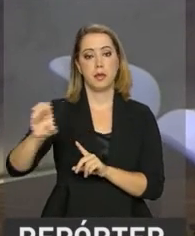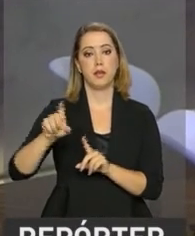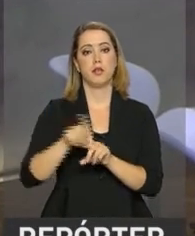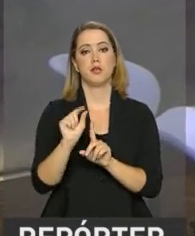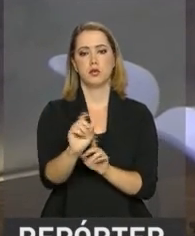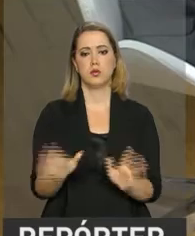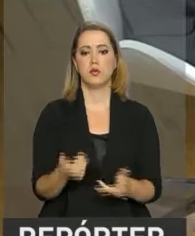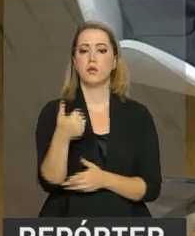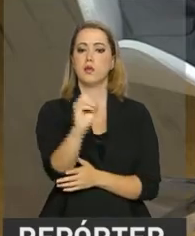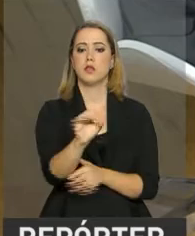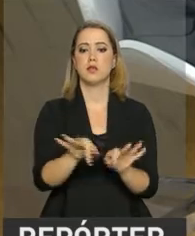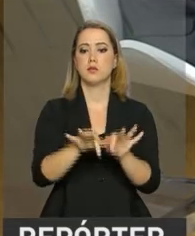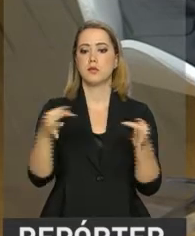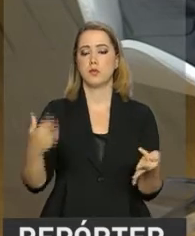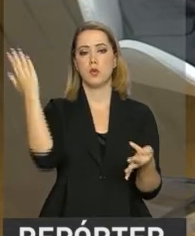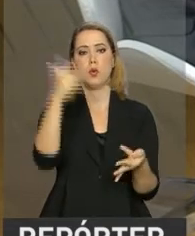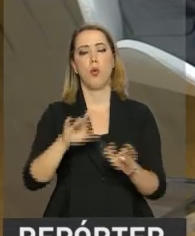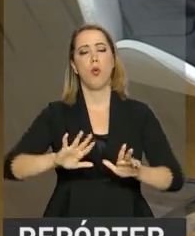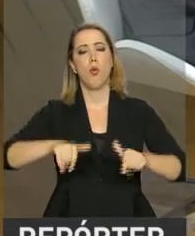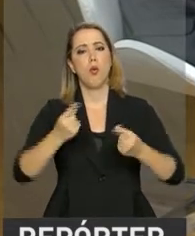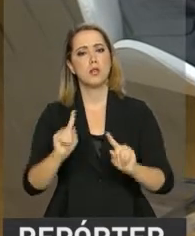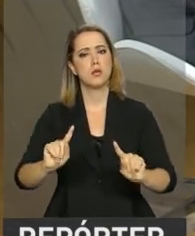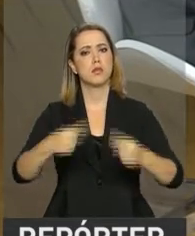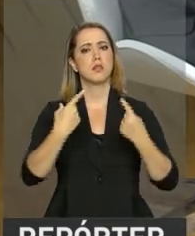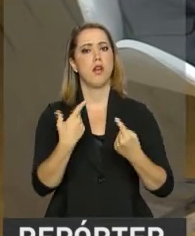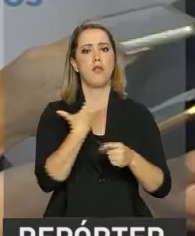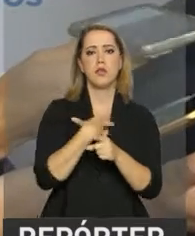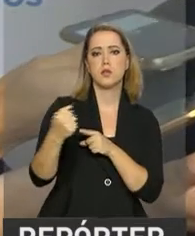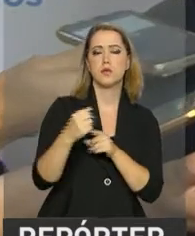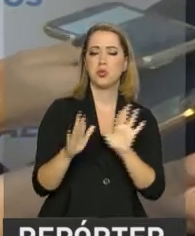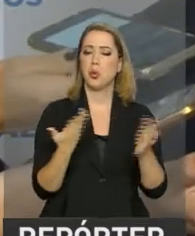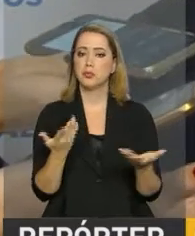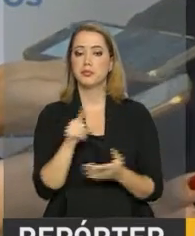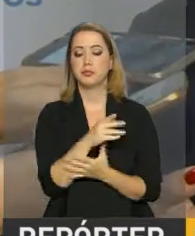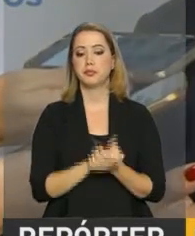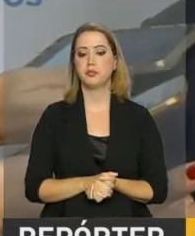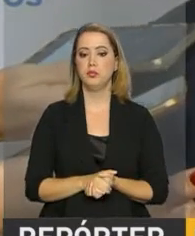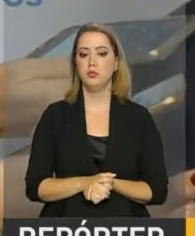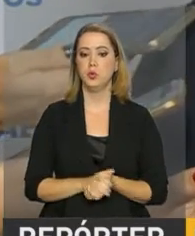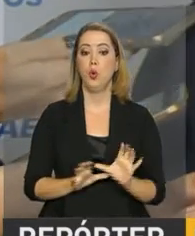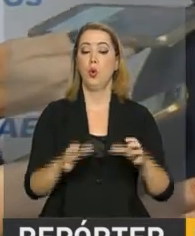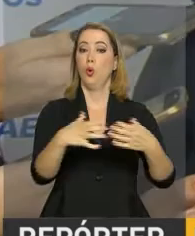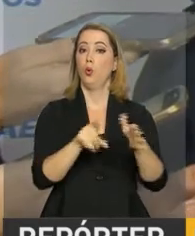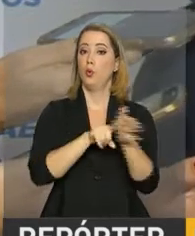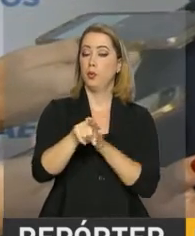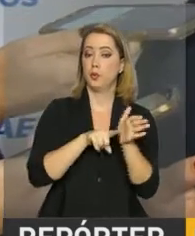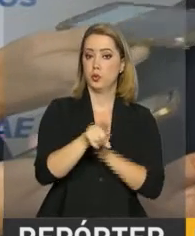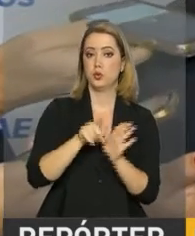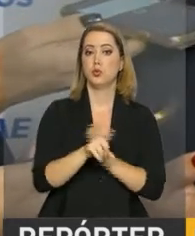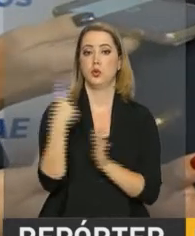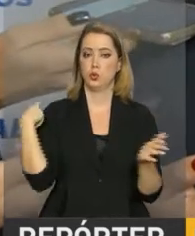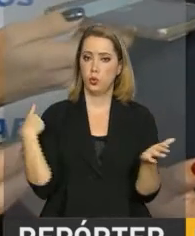nacional conquistas desafios ea reforma tributária através da área acadêmica se confirma